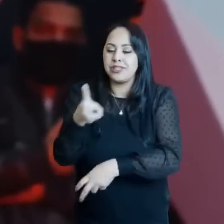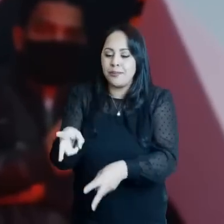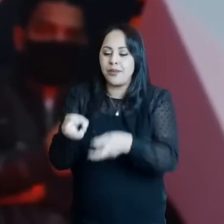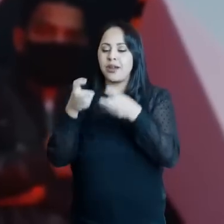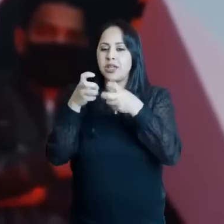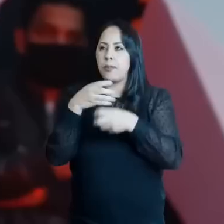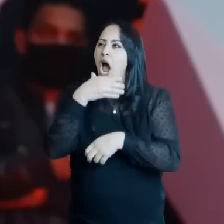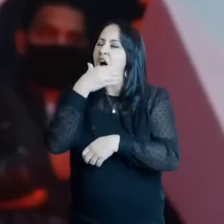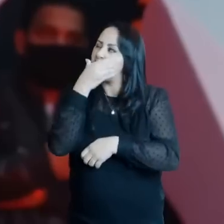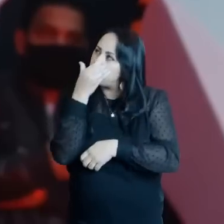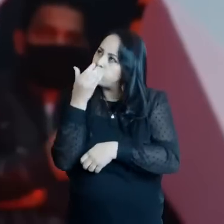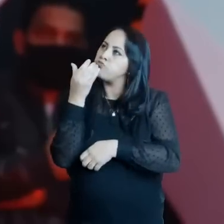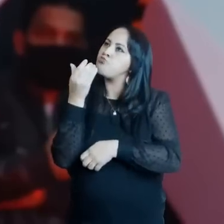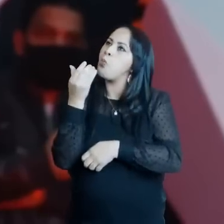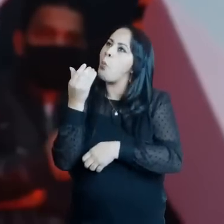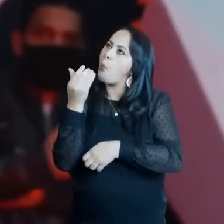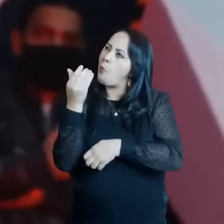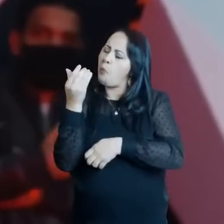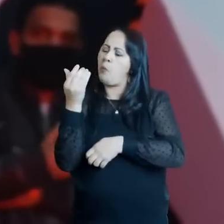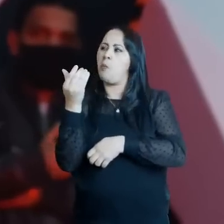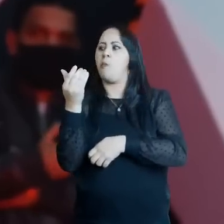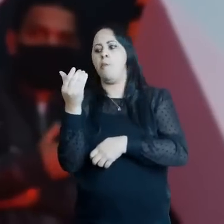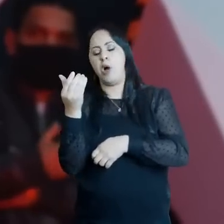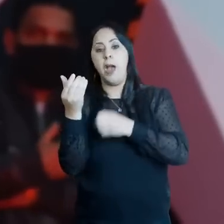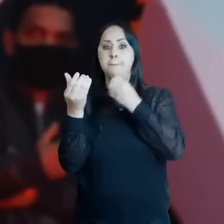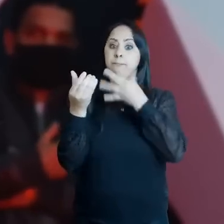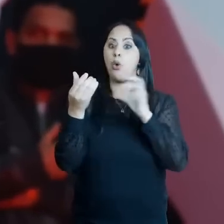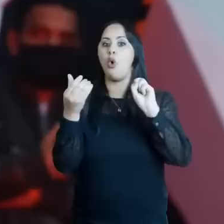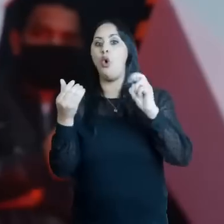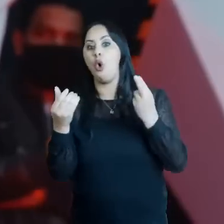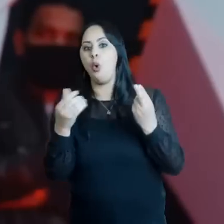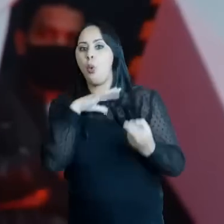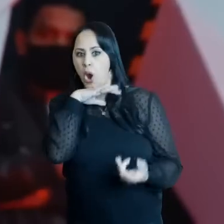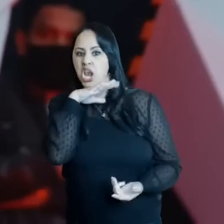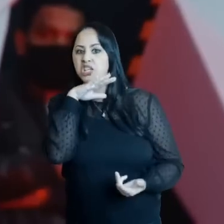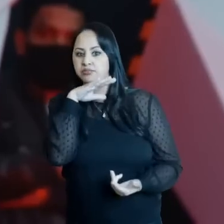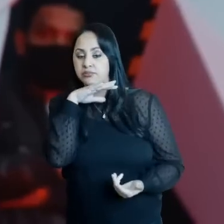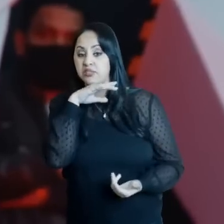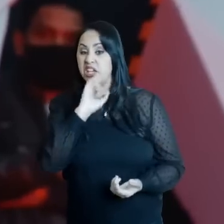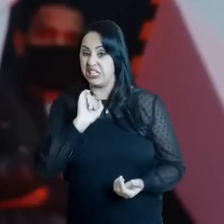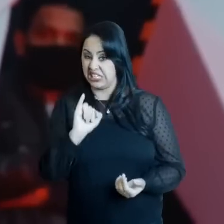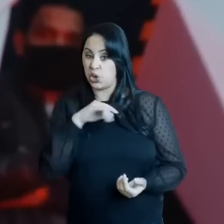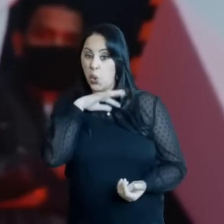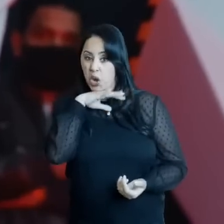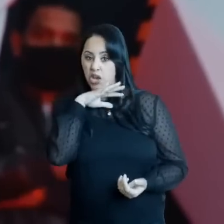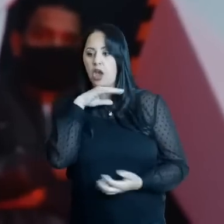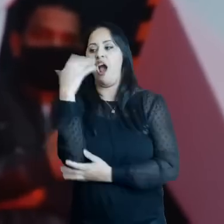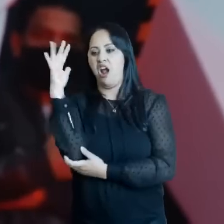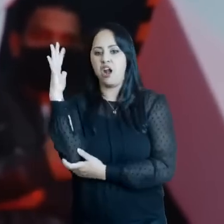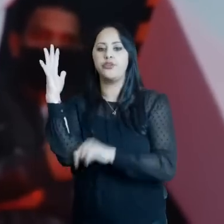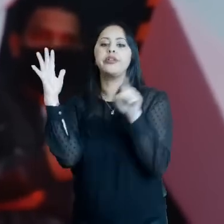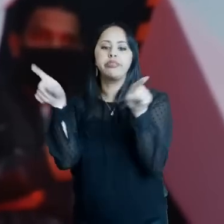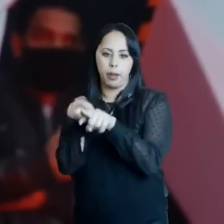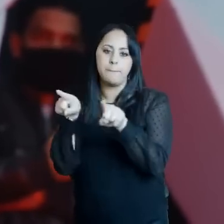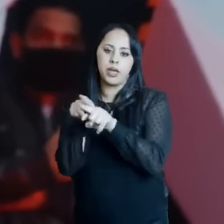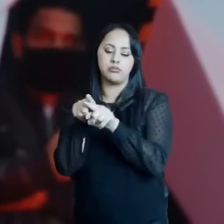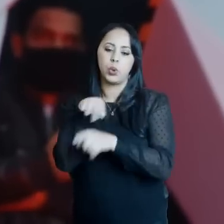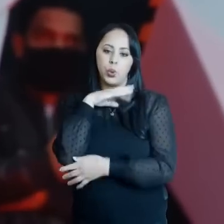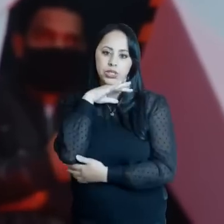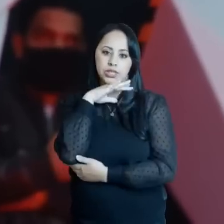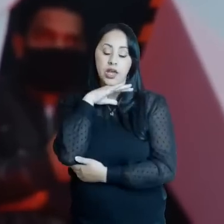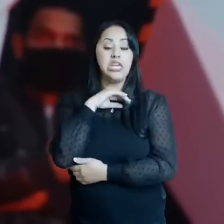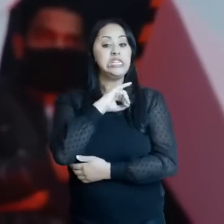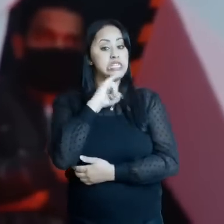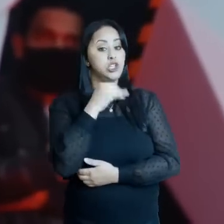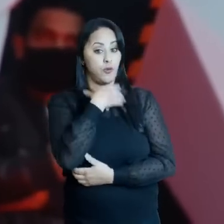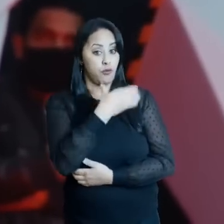fruto, aí você sente o fruto, você sabe se o fruto é bom, se o fruto é ruim. Se o fruto for ruim, a árvore é ruim, ok? Se o